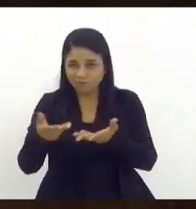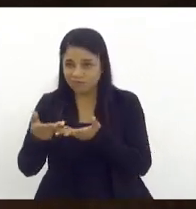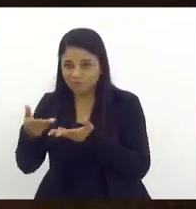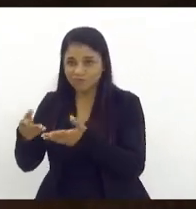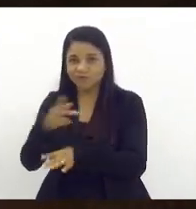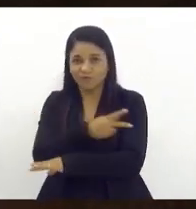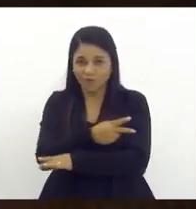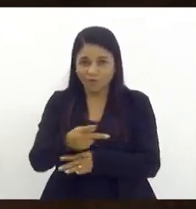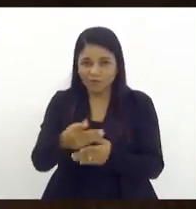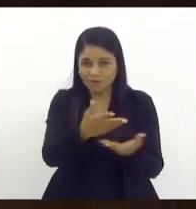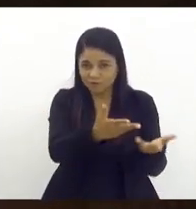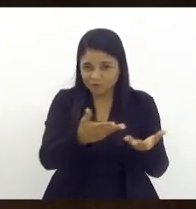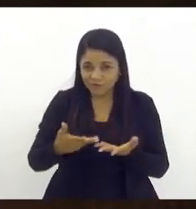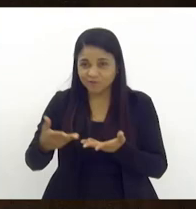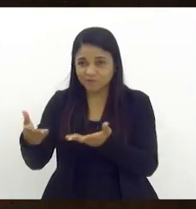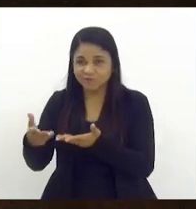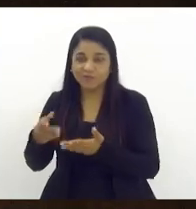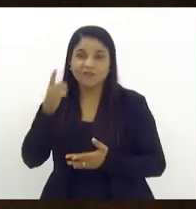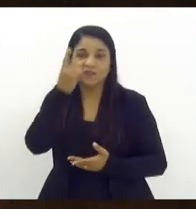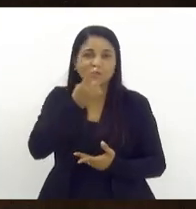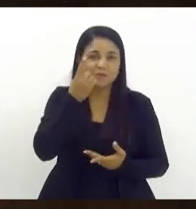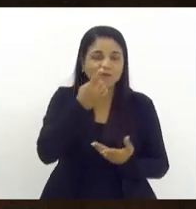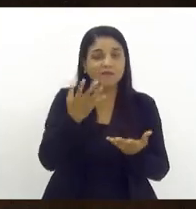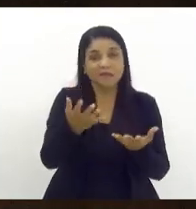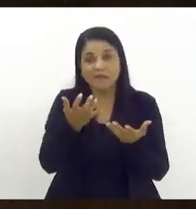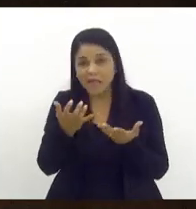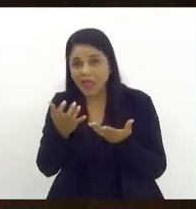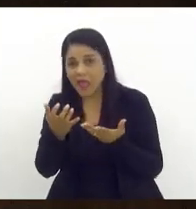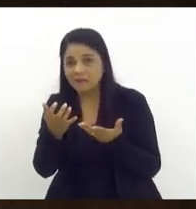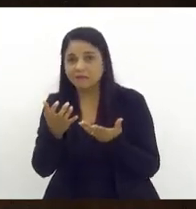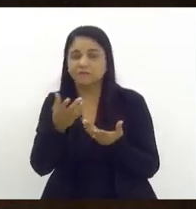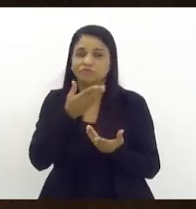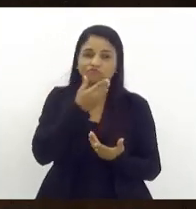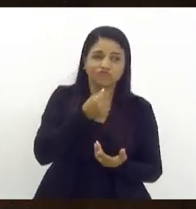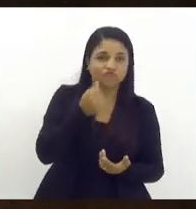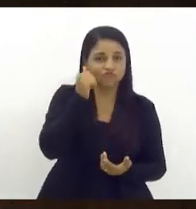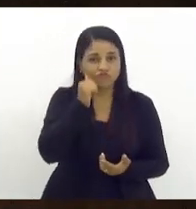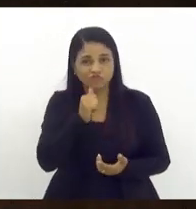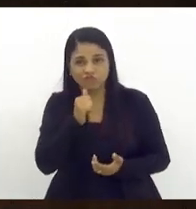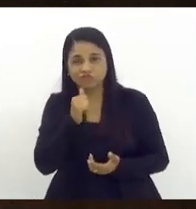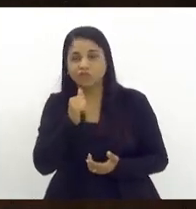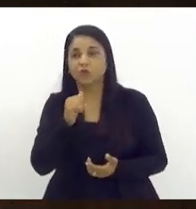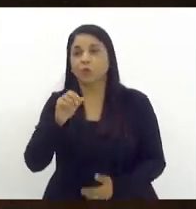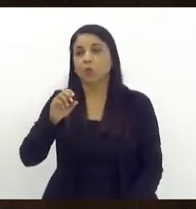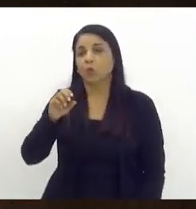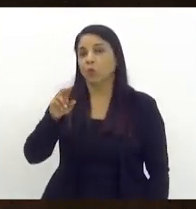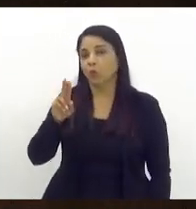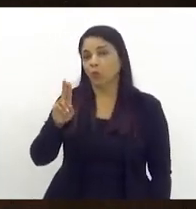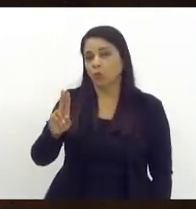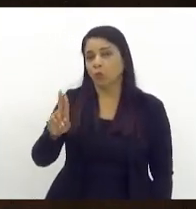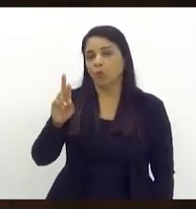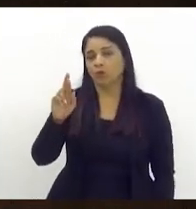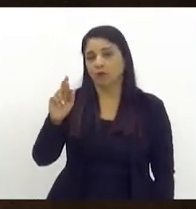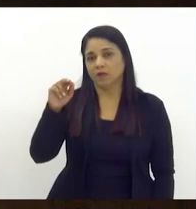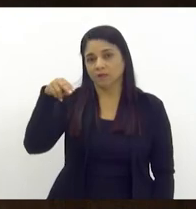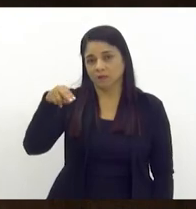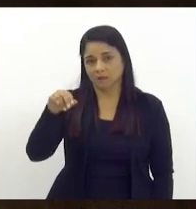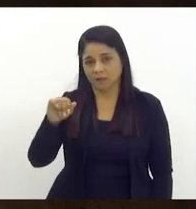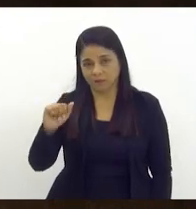convidar aqueles deputados e deputadas que ainda não são unalianos, que o façam, façam a